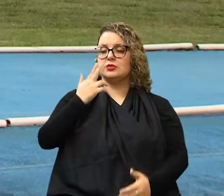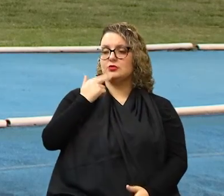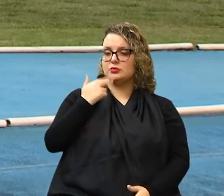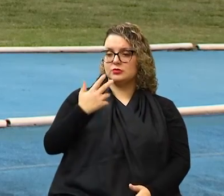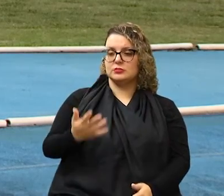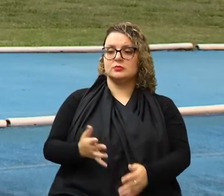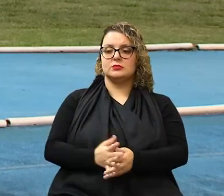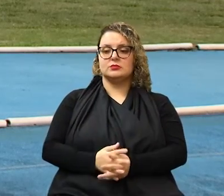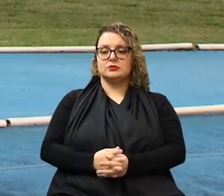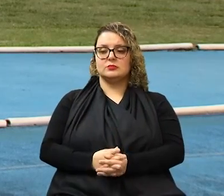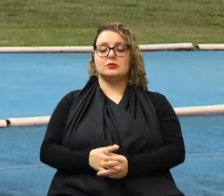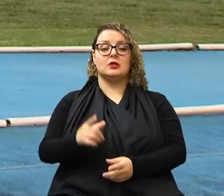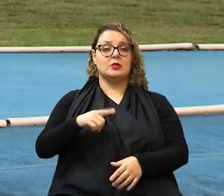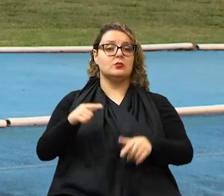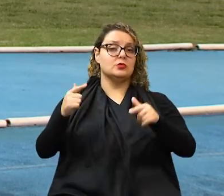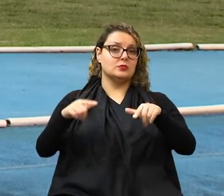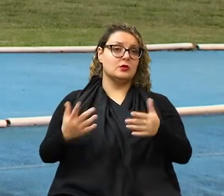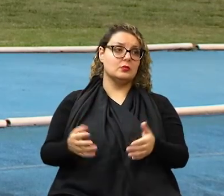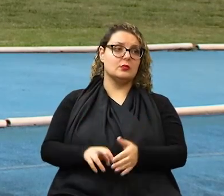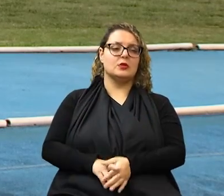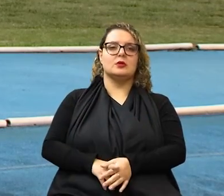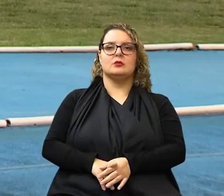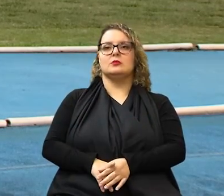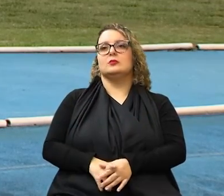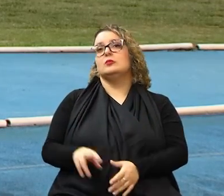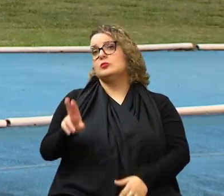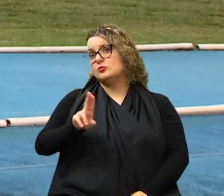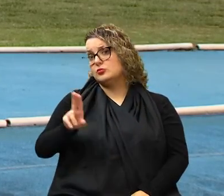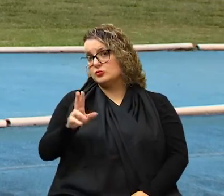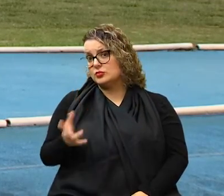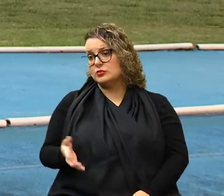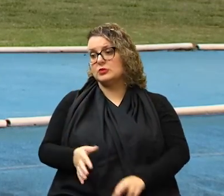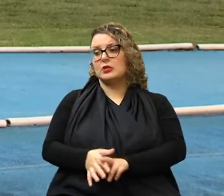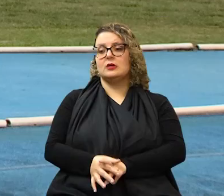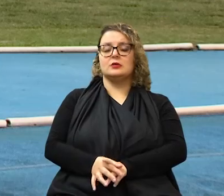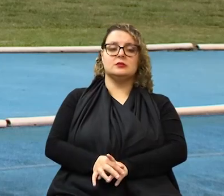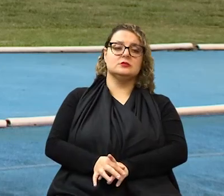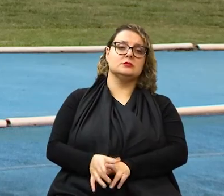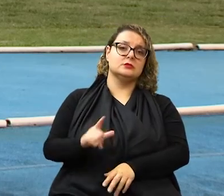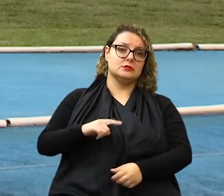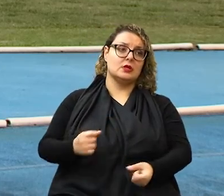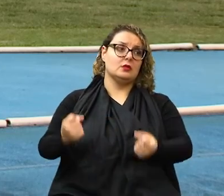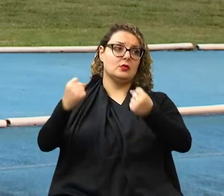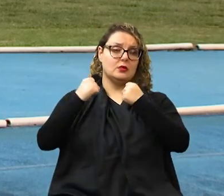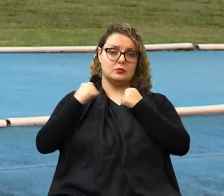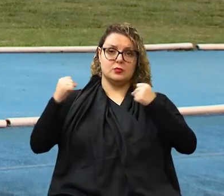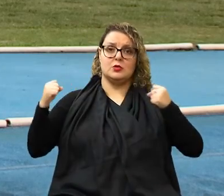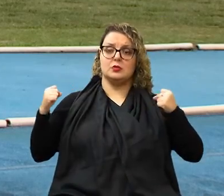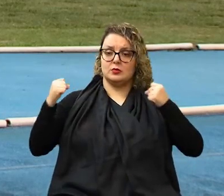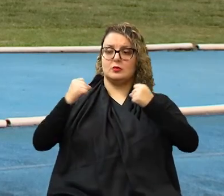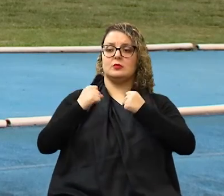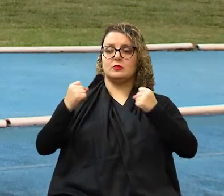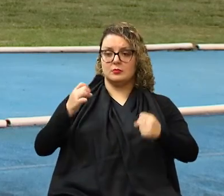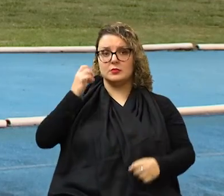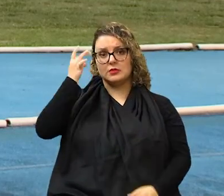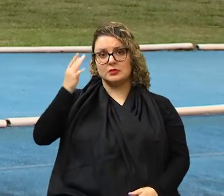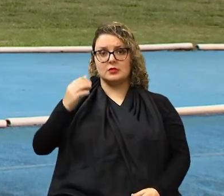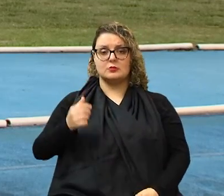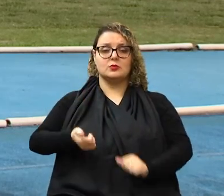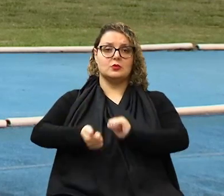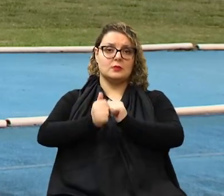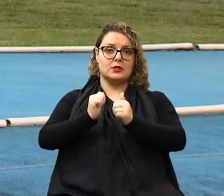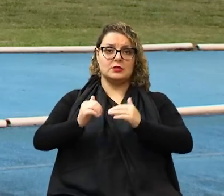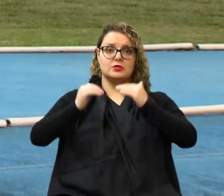psicólogo, nutricionista, tenho esse espaço aqui que eu posso usufruir, tem academia, então fica tudo mais fácil para um atleta de alto